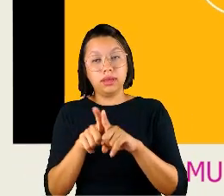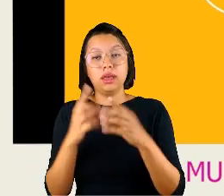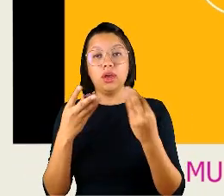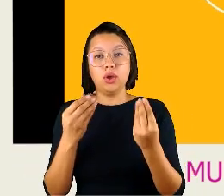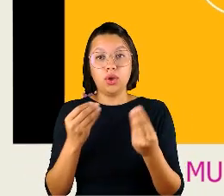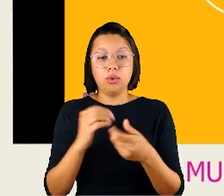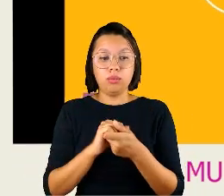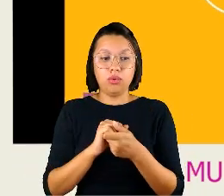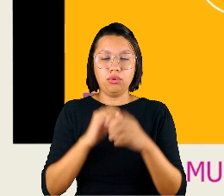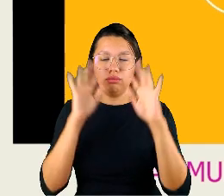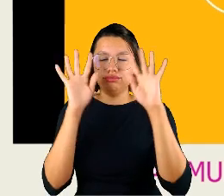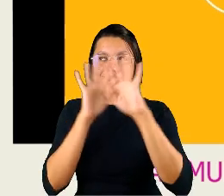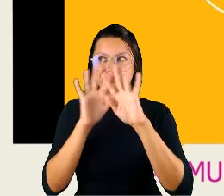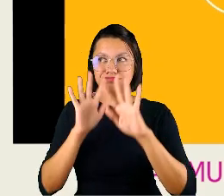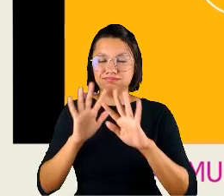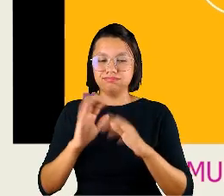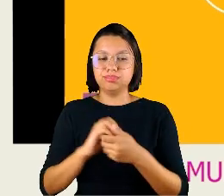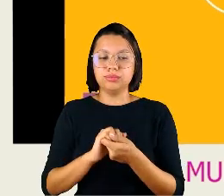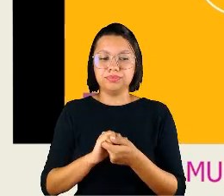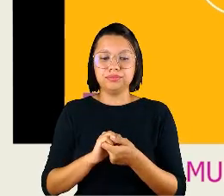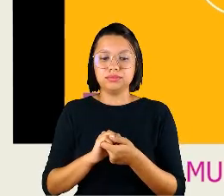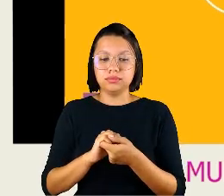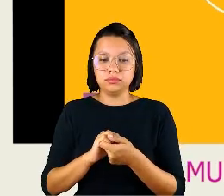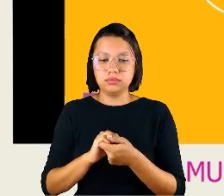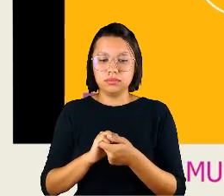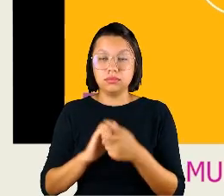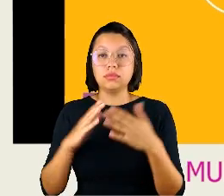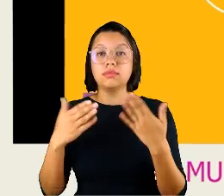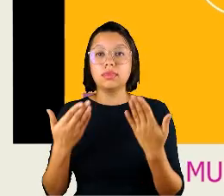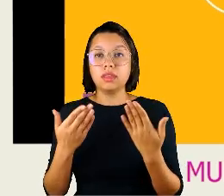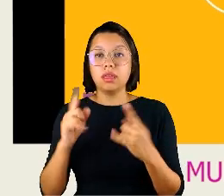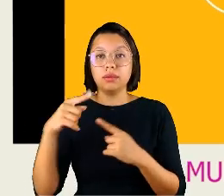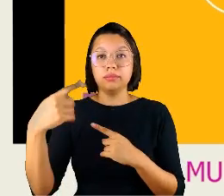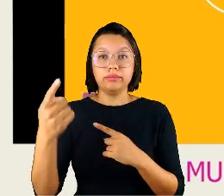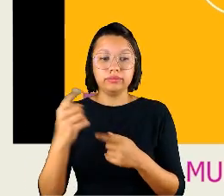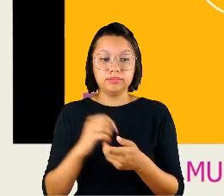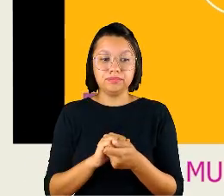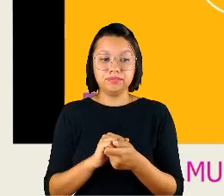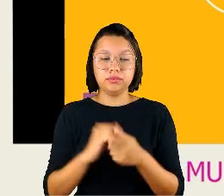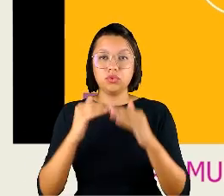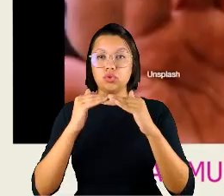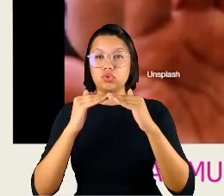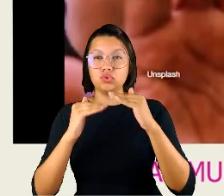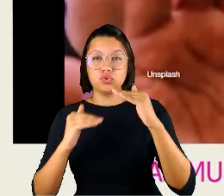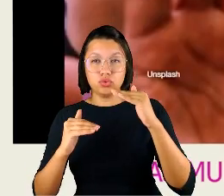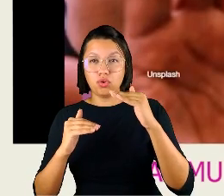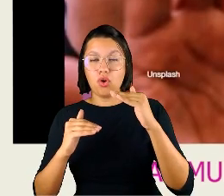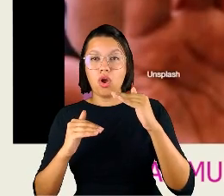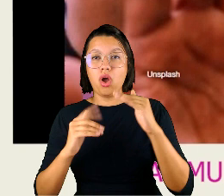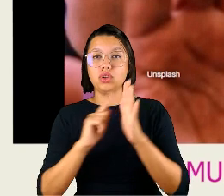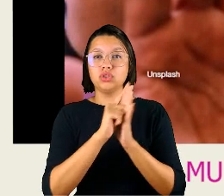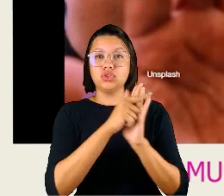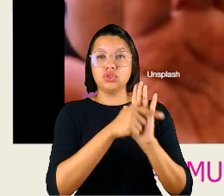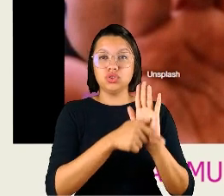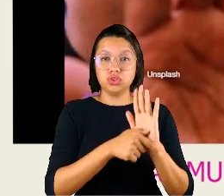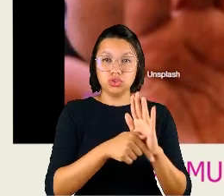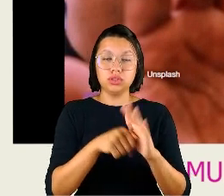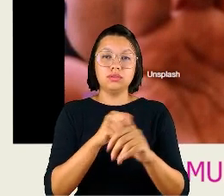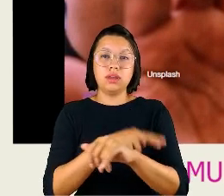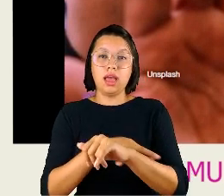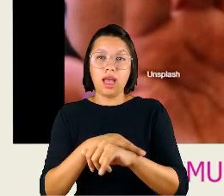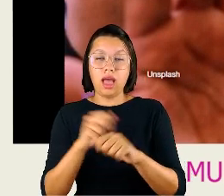muito invisibilizada. E aí, seguindo, as desigualdades de gênero, raça e classe